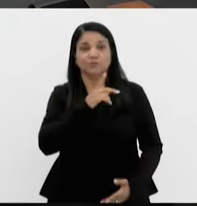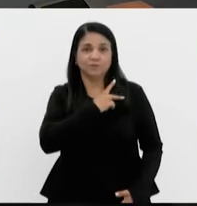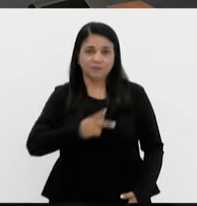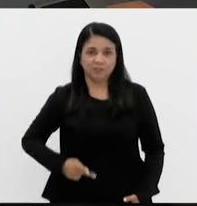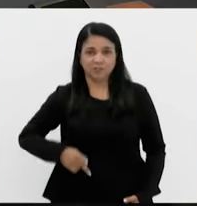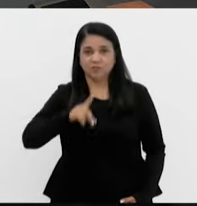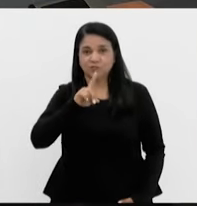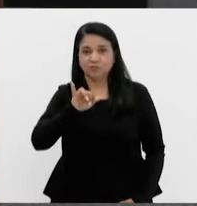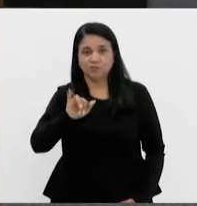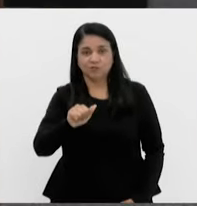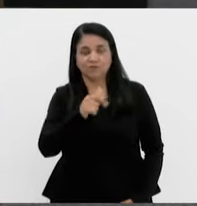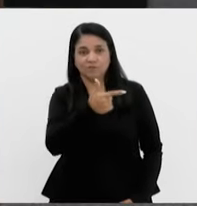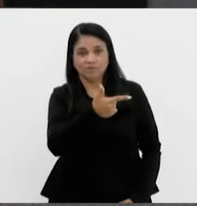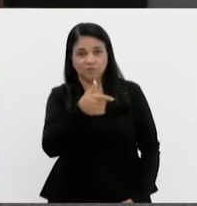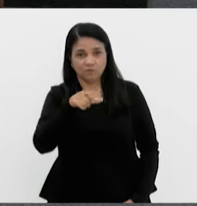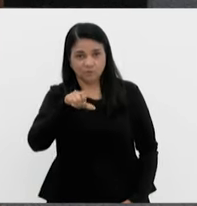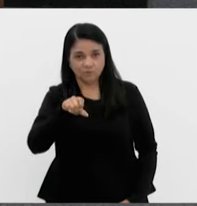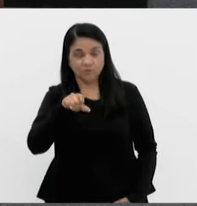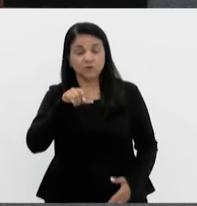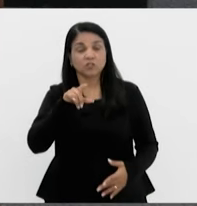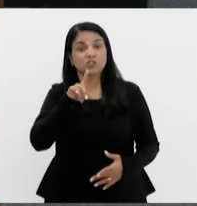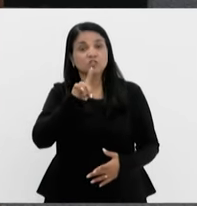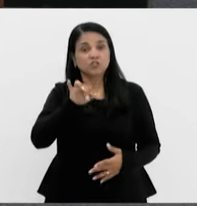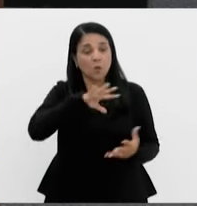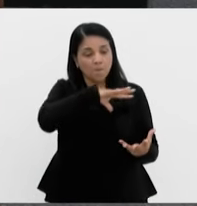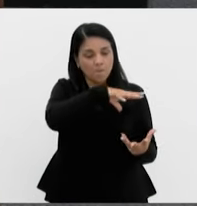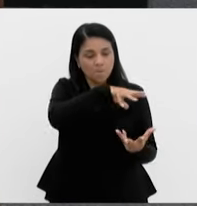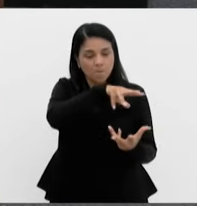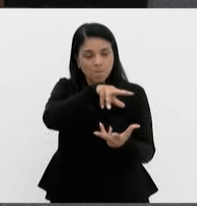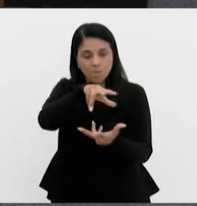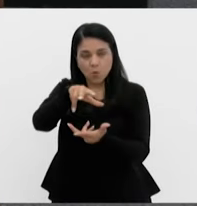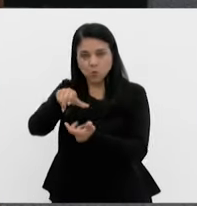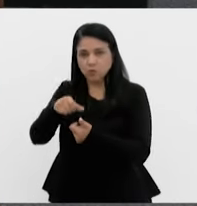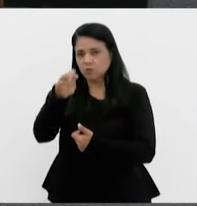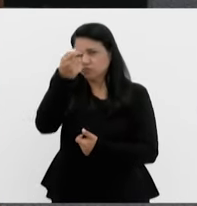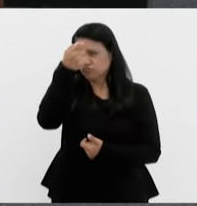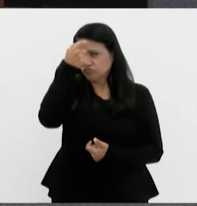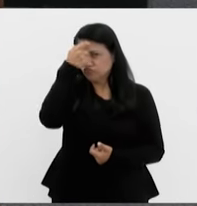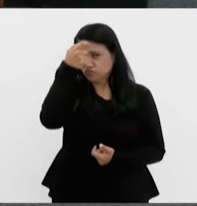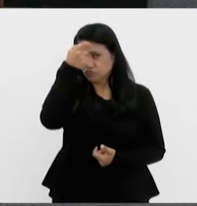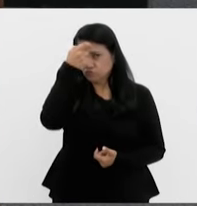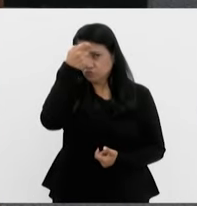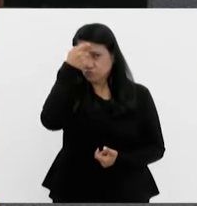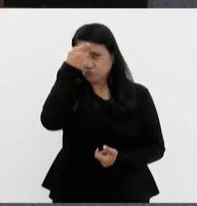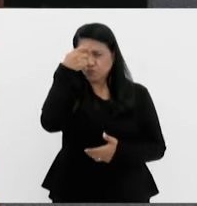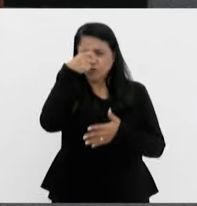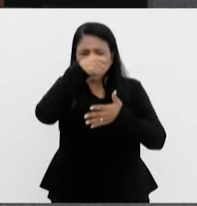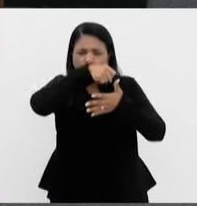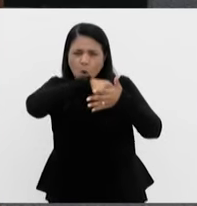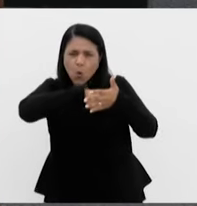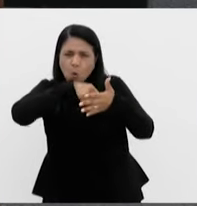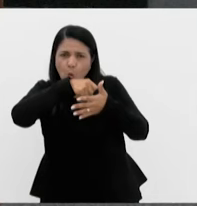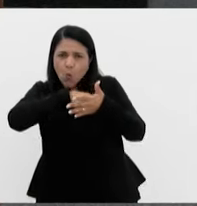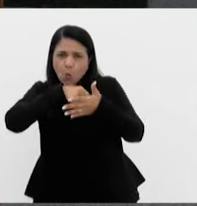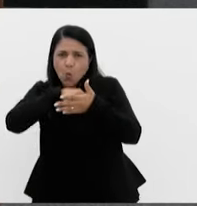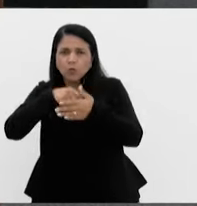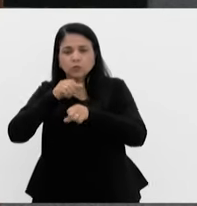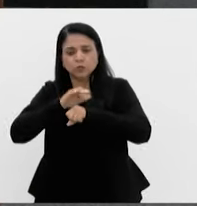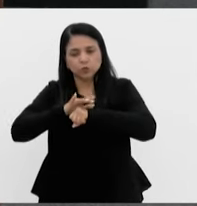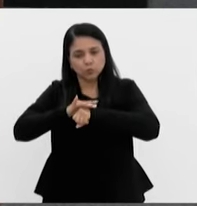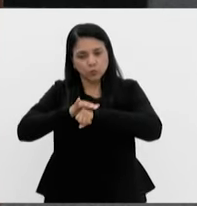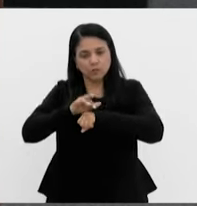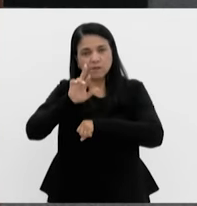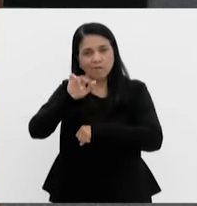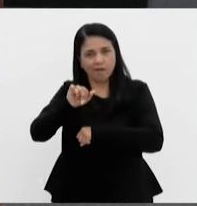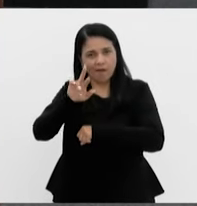e é o dia mundial de conscientização de de luta pelas doenças raras como muito bem